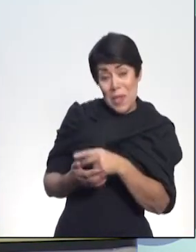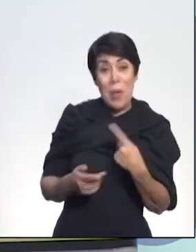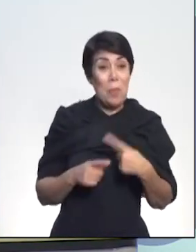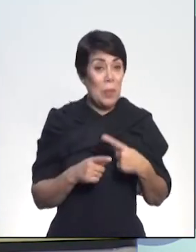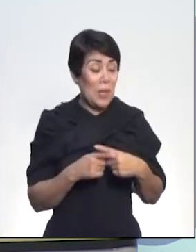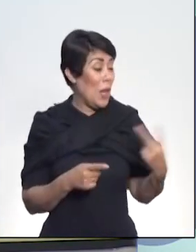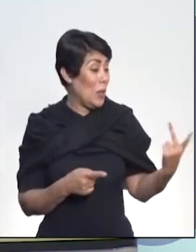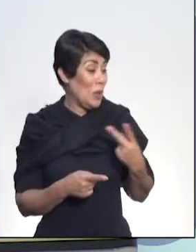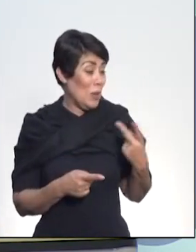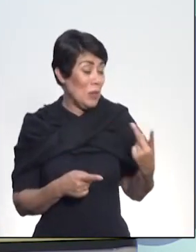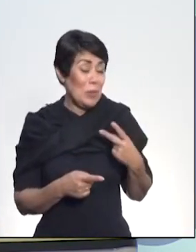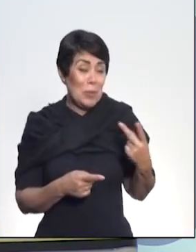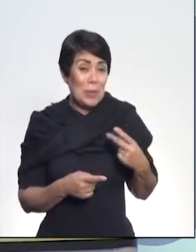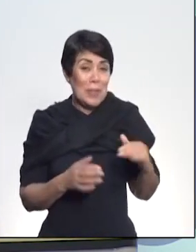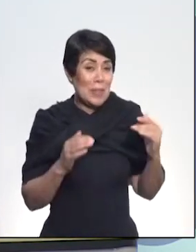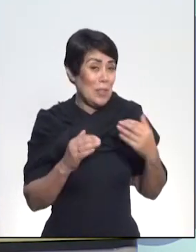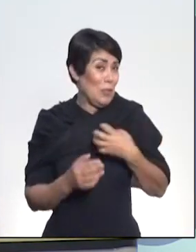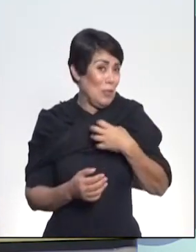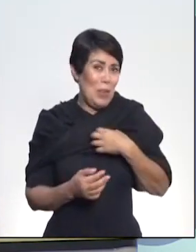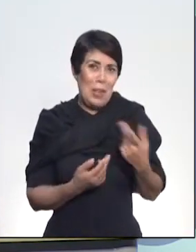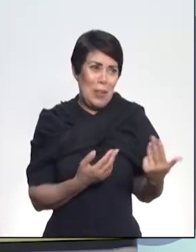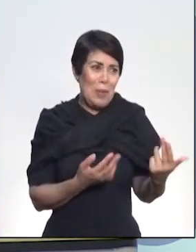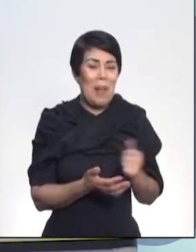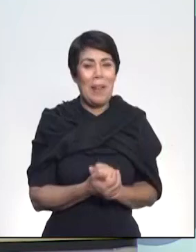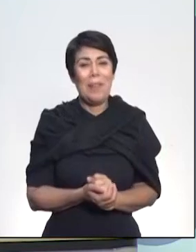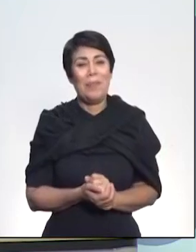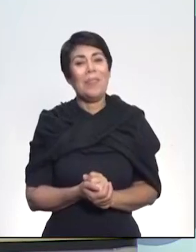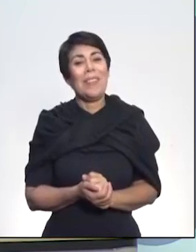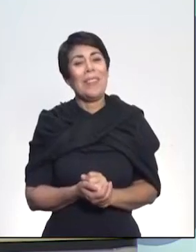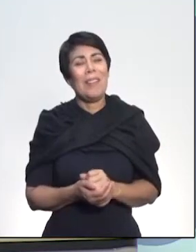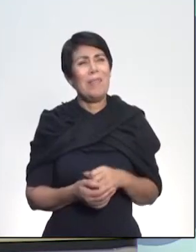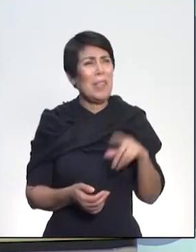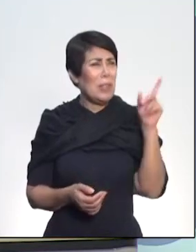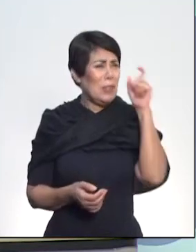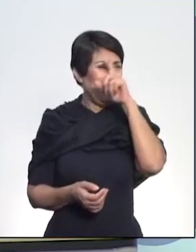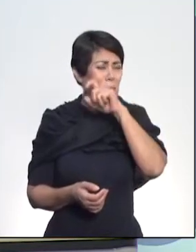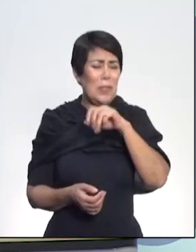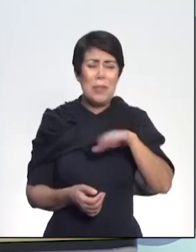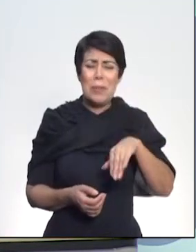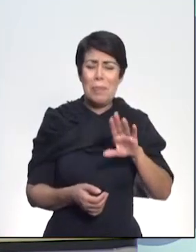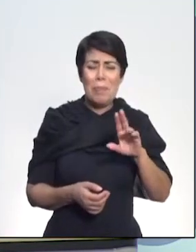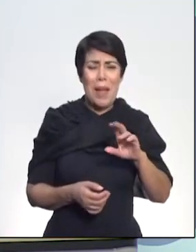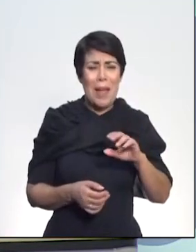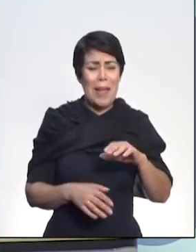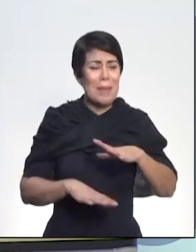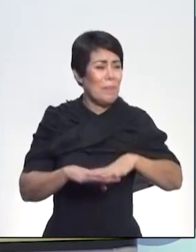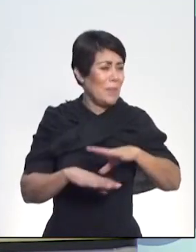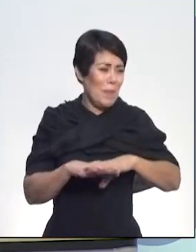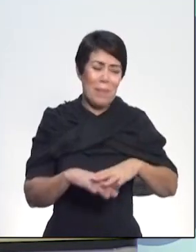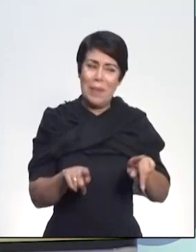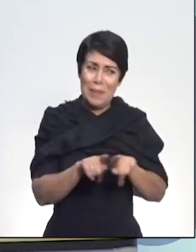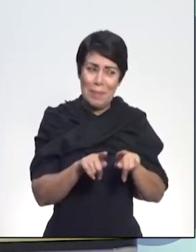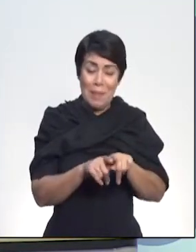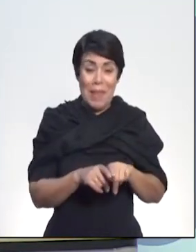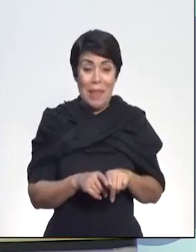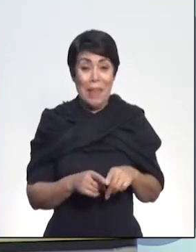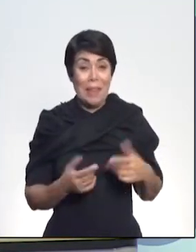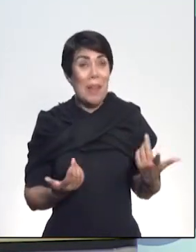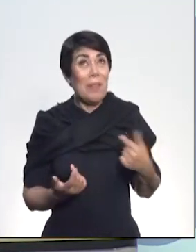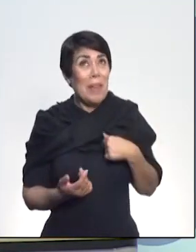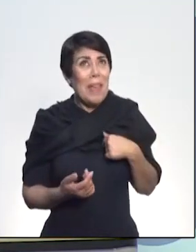somos de humanas, né? Nossa dificuldade sempre vai estar em exatas, então vai ser um pouco parecido, porque a gente vai